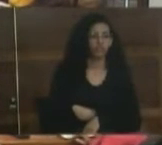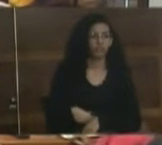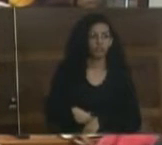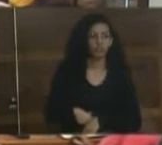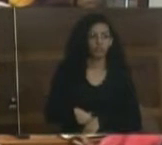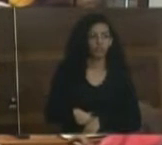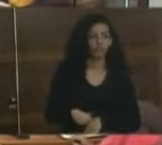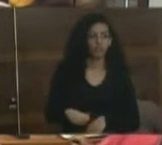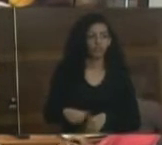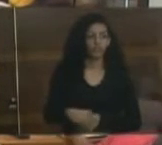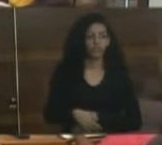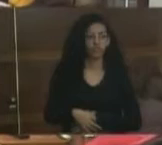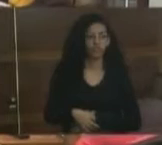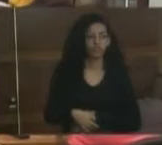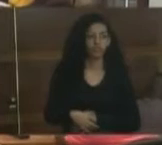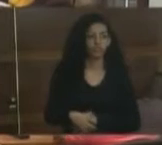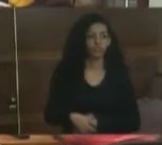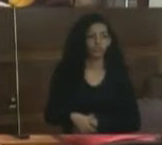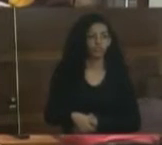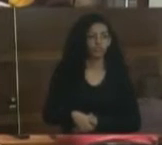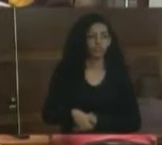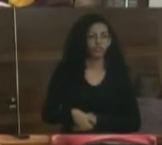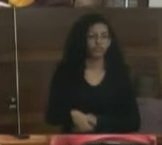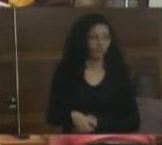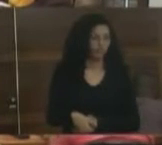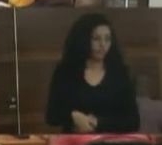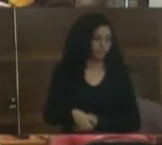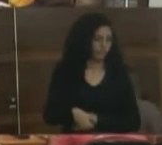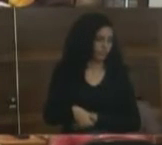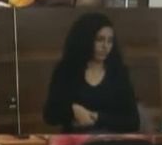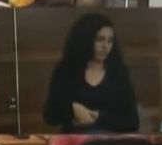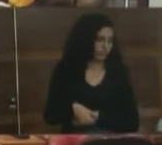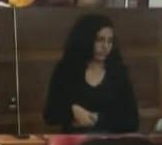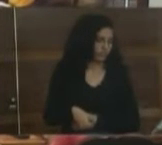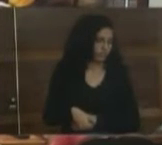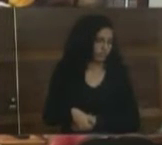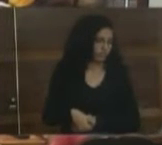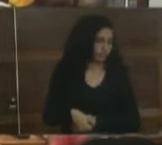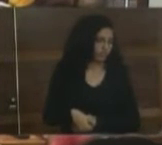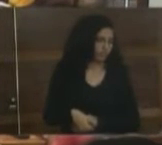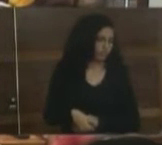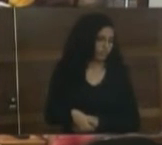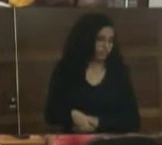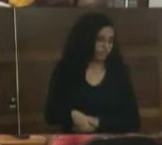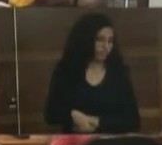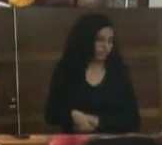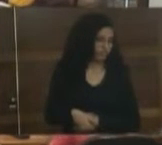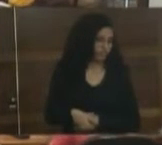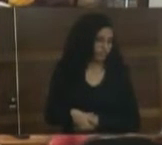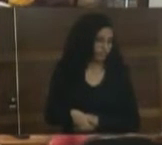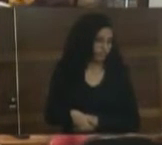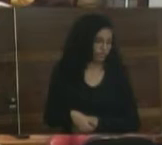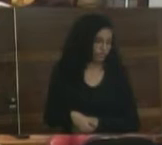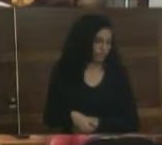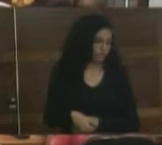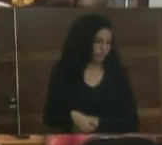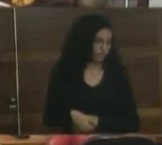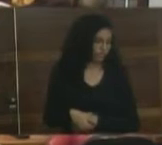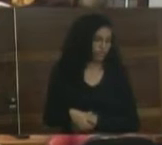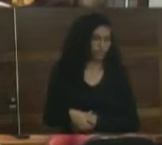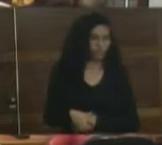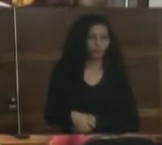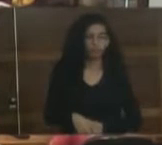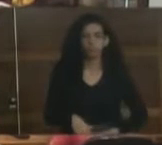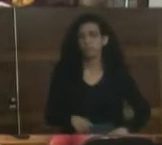aberto eu já vou te passar já o que nós temos lá por natureza tem aqui ó tá